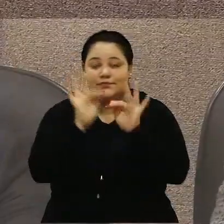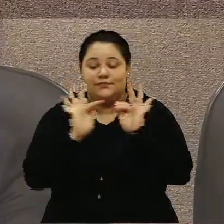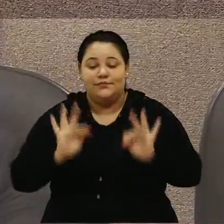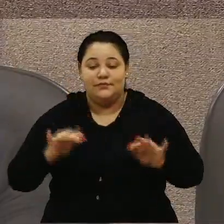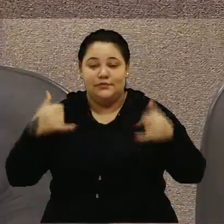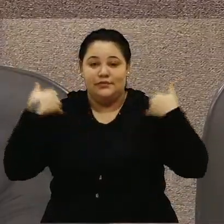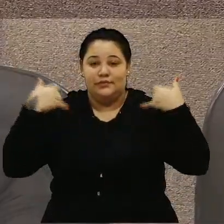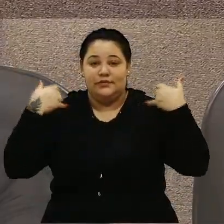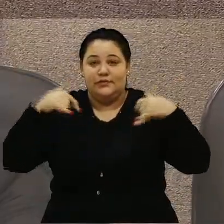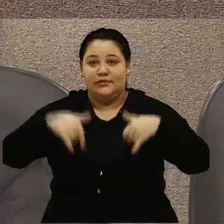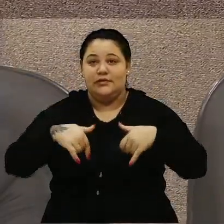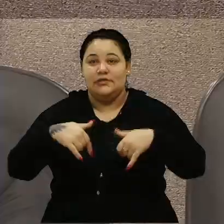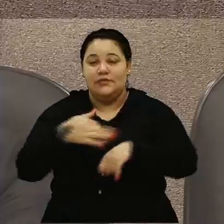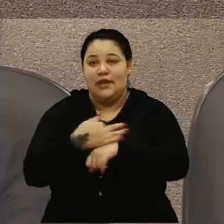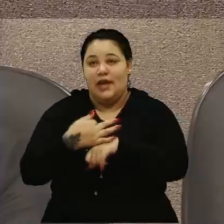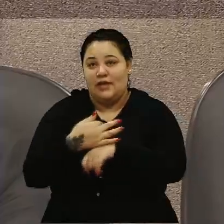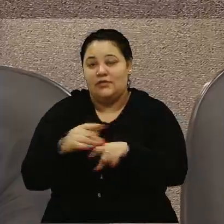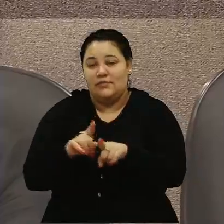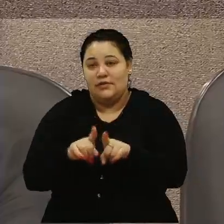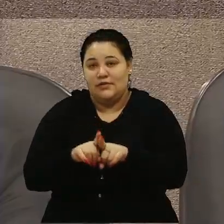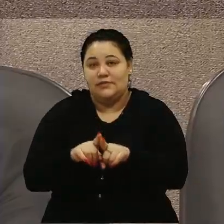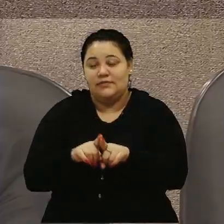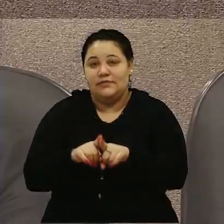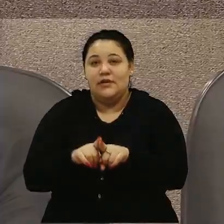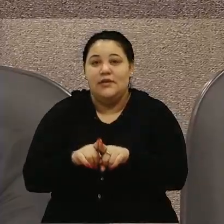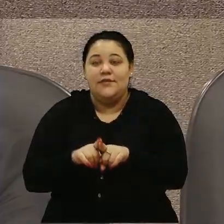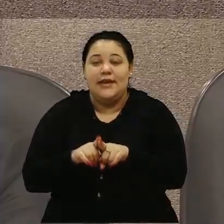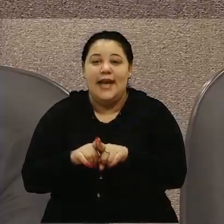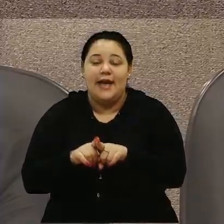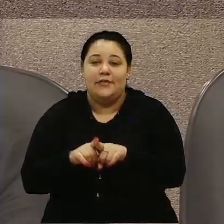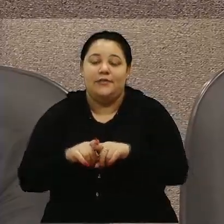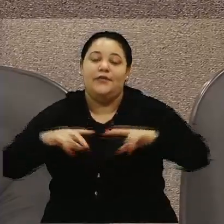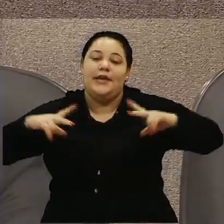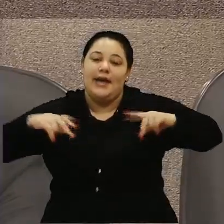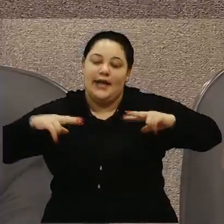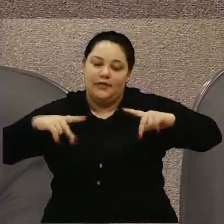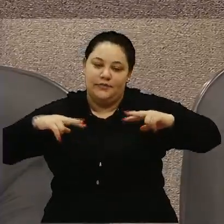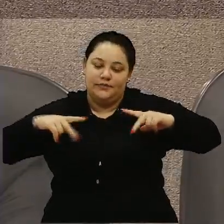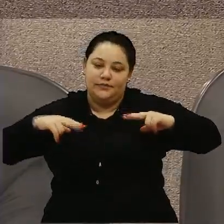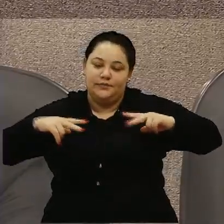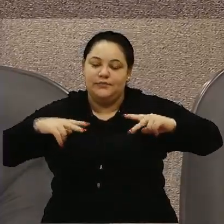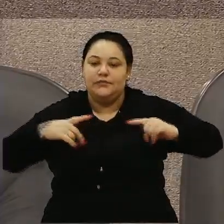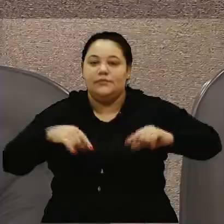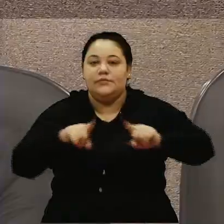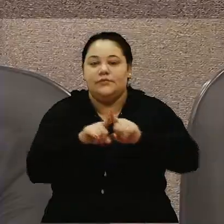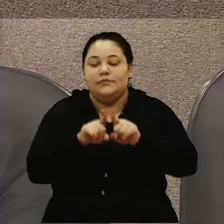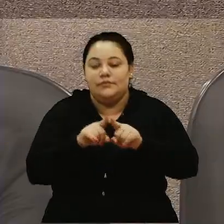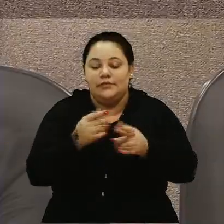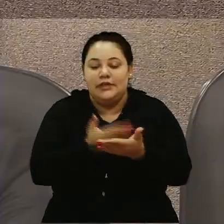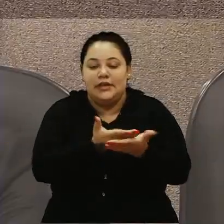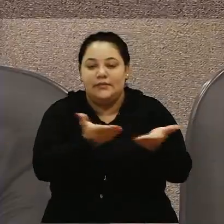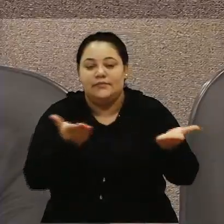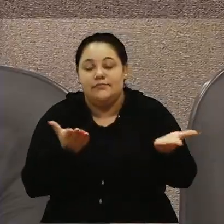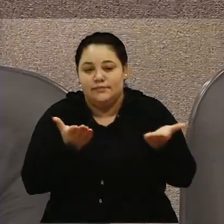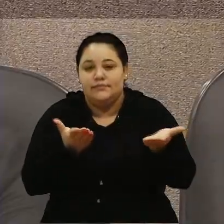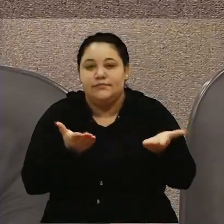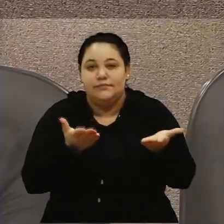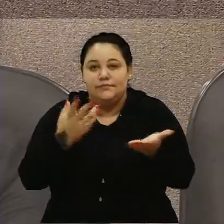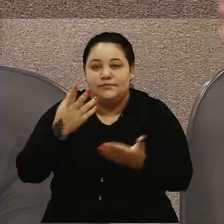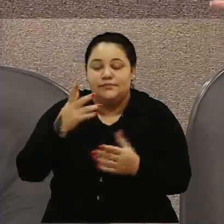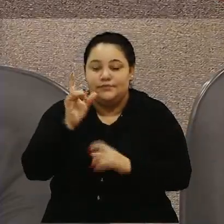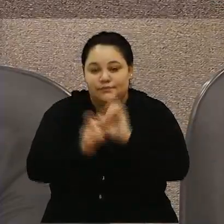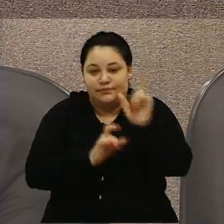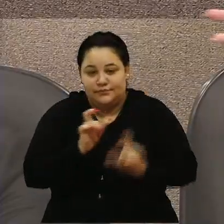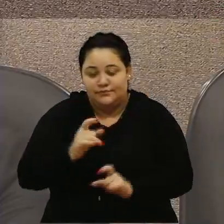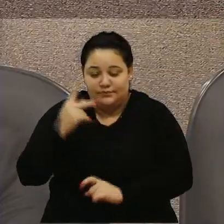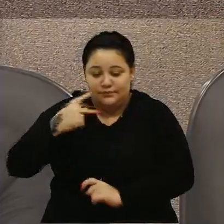nesse feriado. E quero aqui reforçar esse meu espaço, as palavras do vereador Rafael Bueno, dizer que é